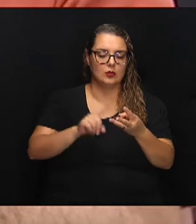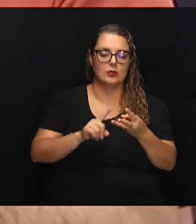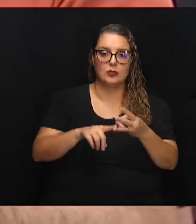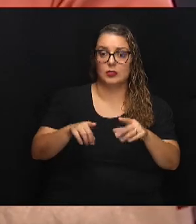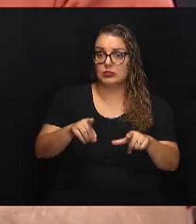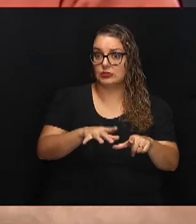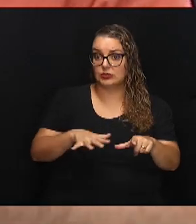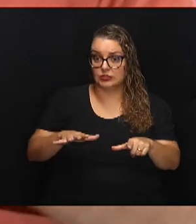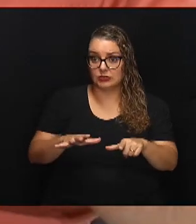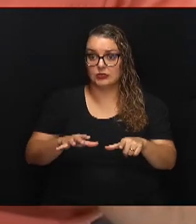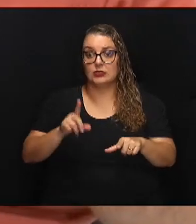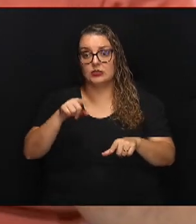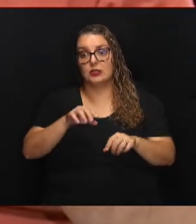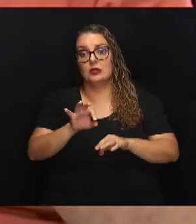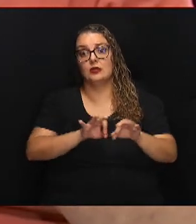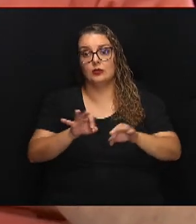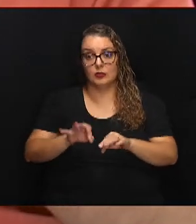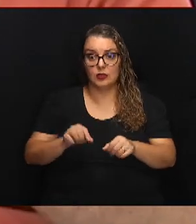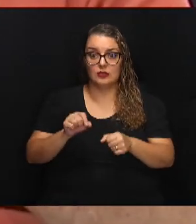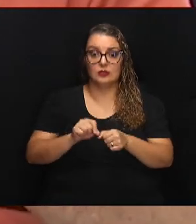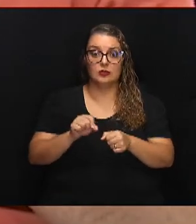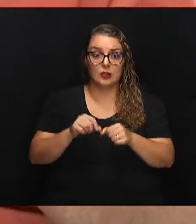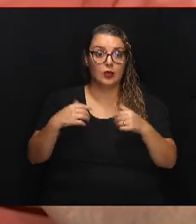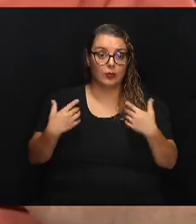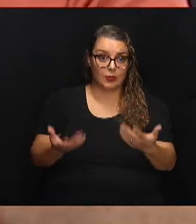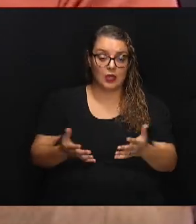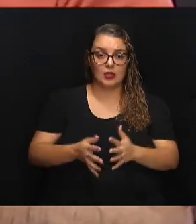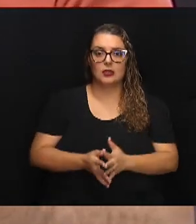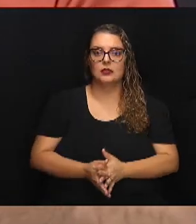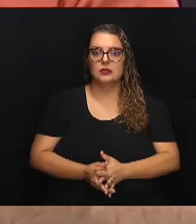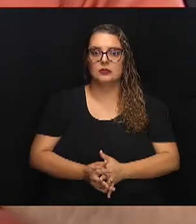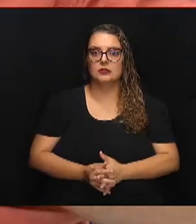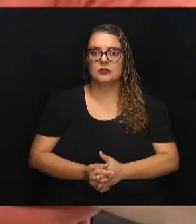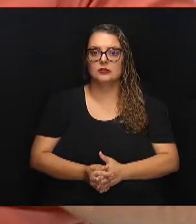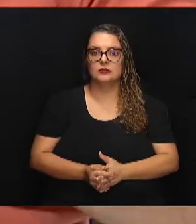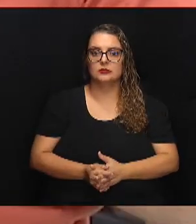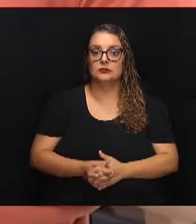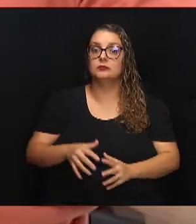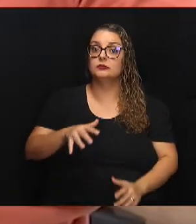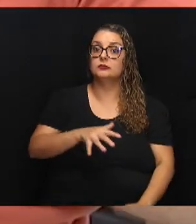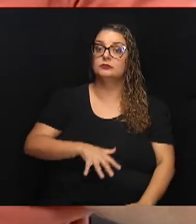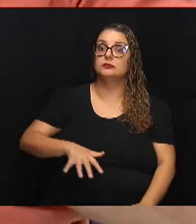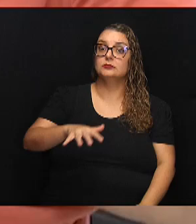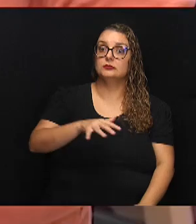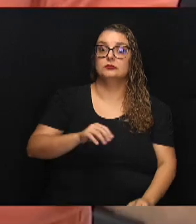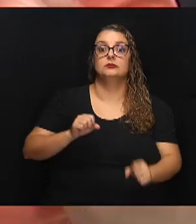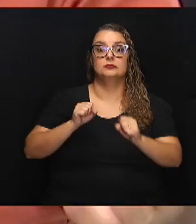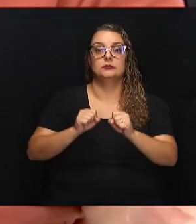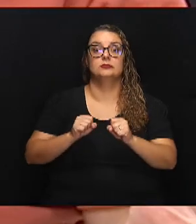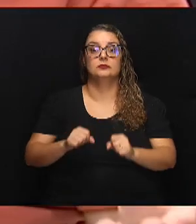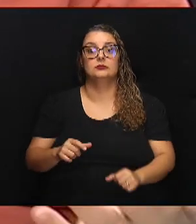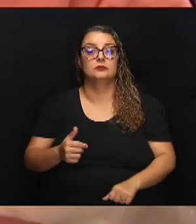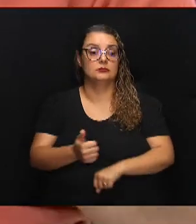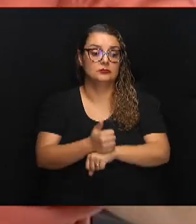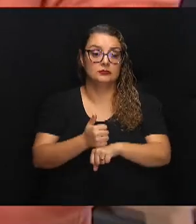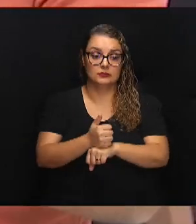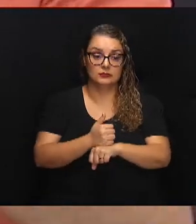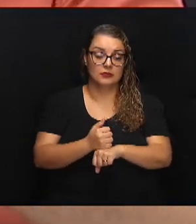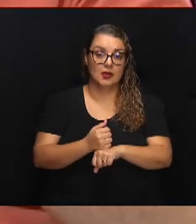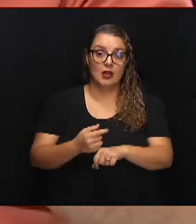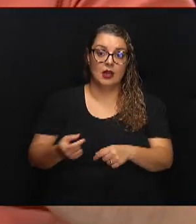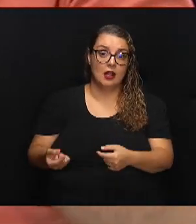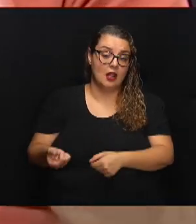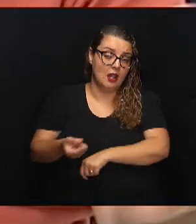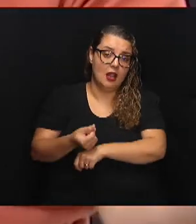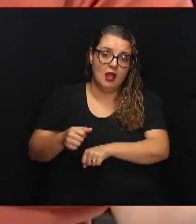design, que é fazer o projeto. Mas no mercado, a pessoa pode se tornar um profissional liberal ou